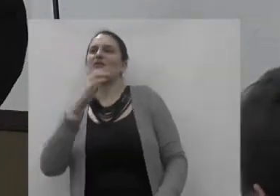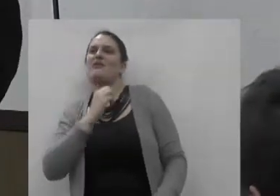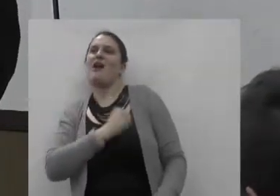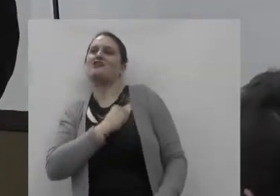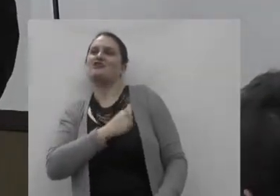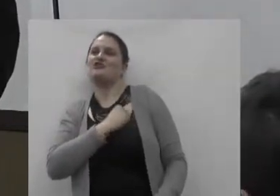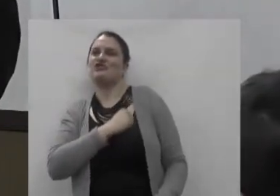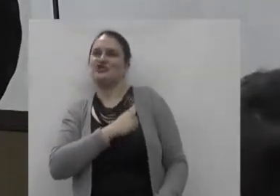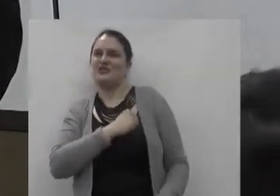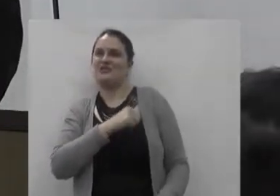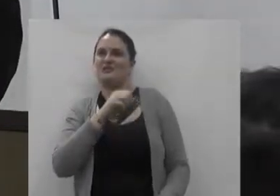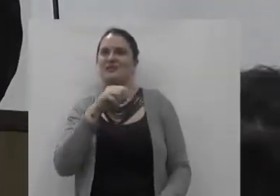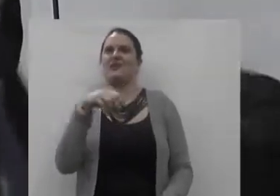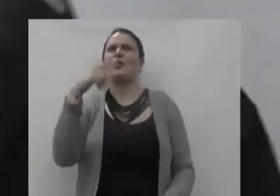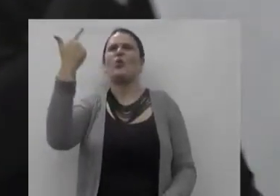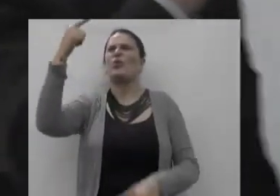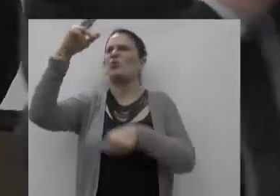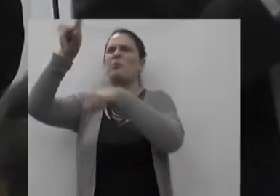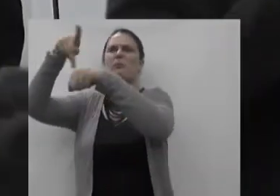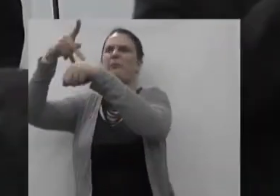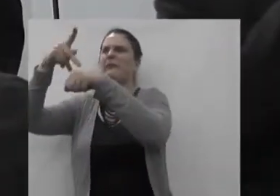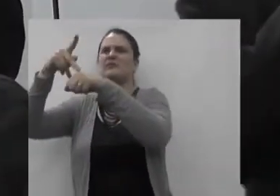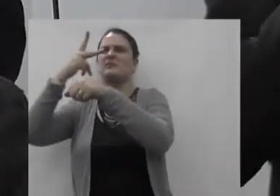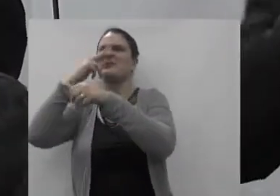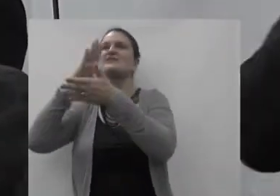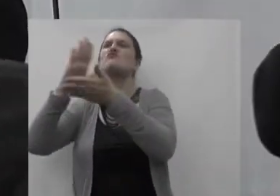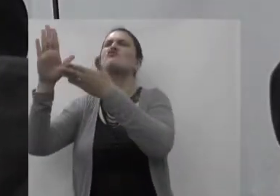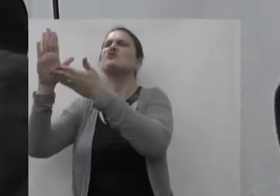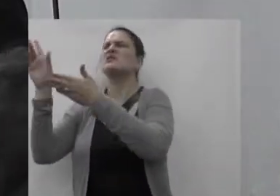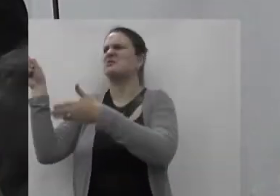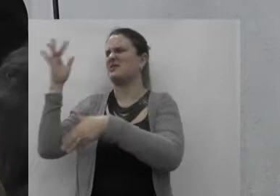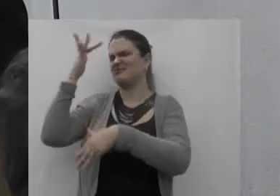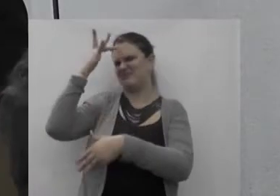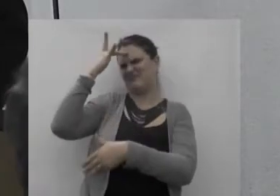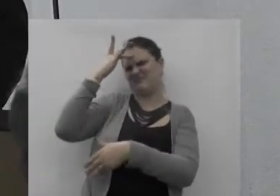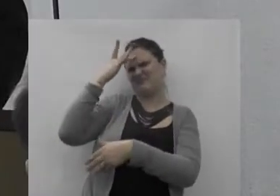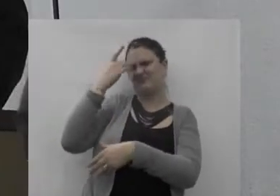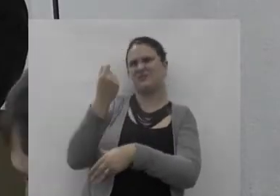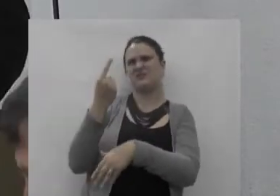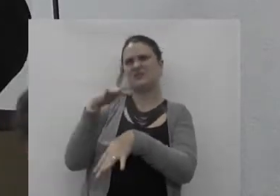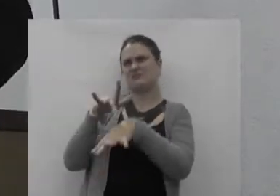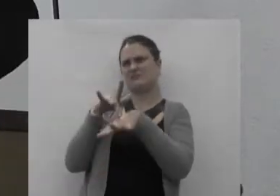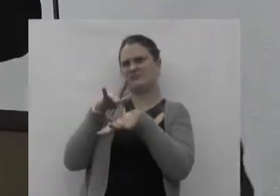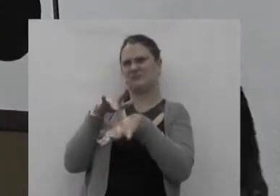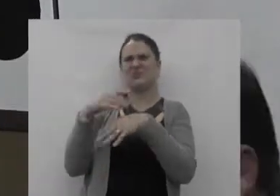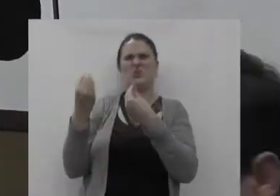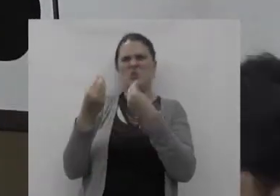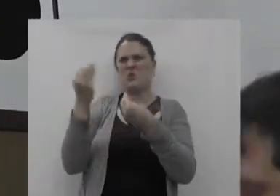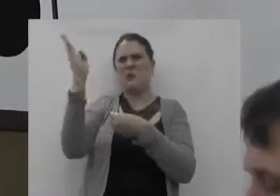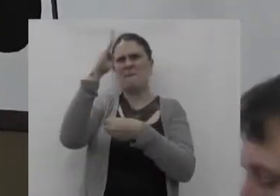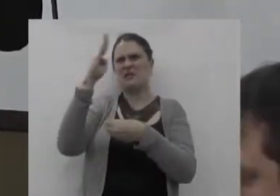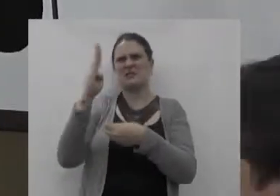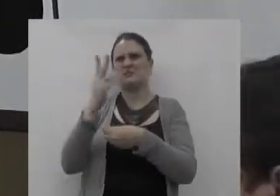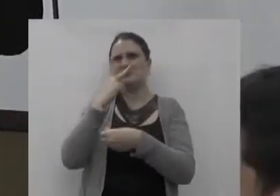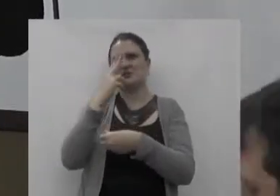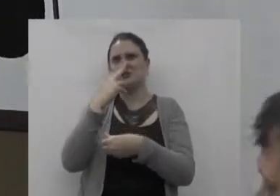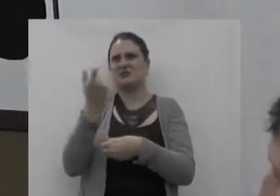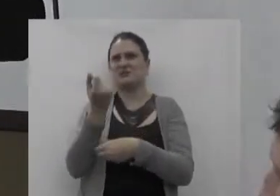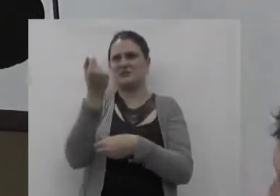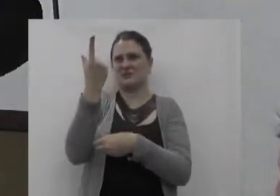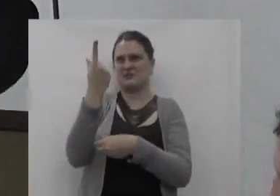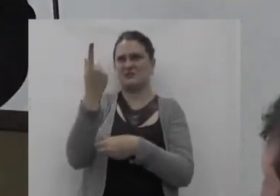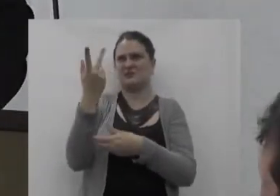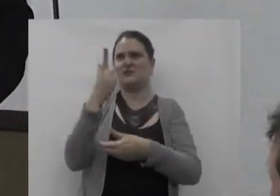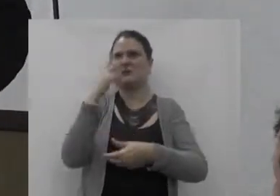e o outro foi para outro país, e eu fico assim pensando, que tal esse Brasil, né? Que tal